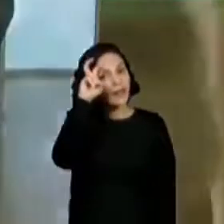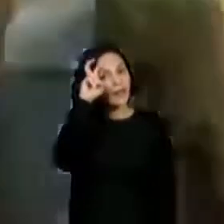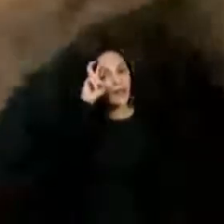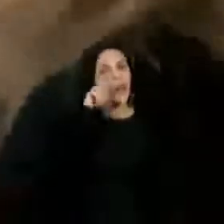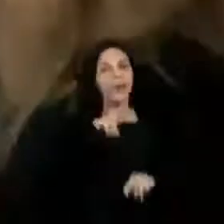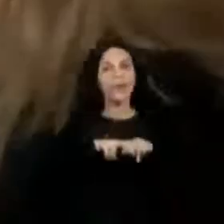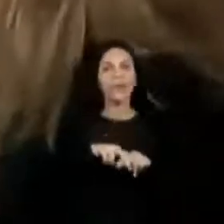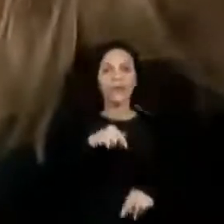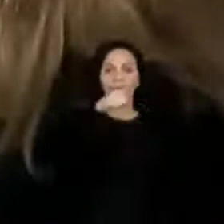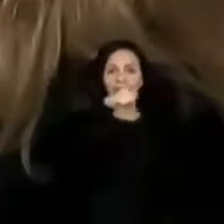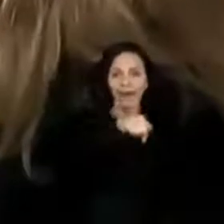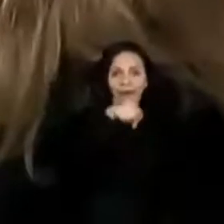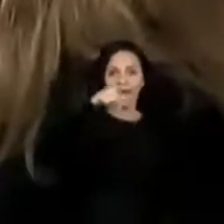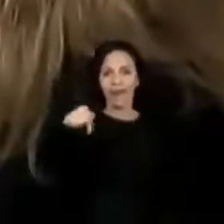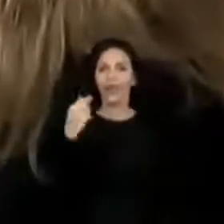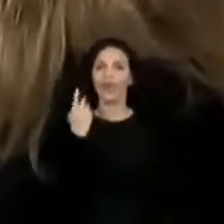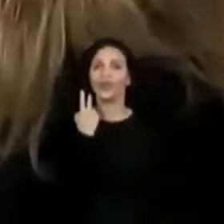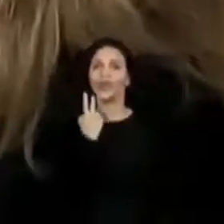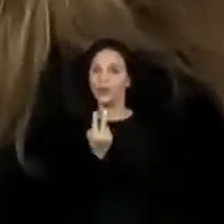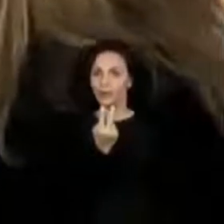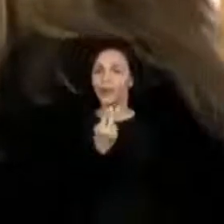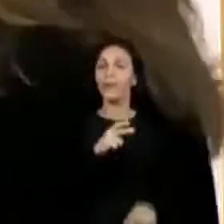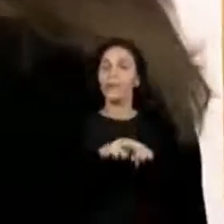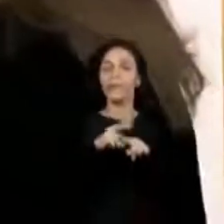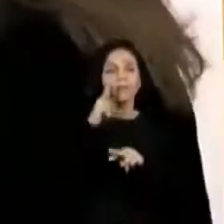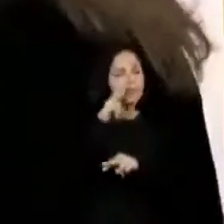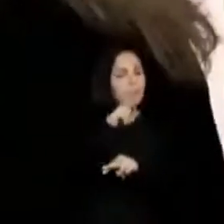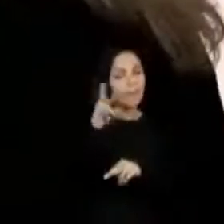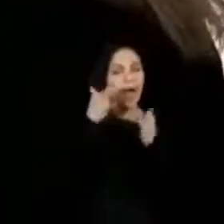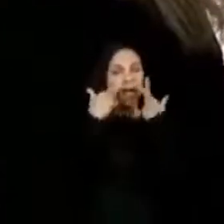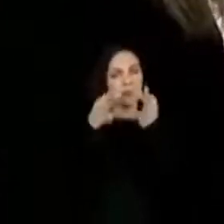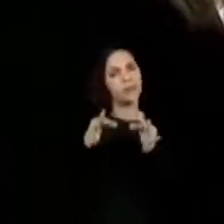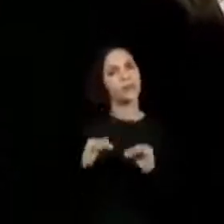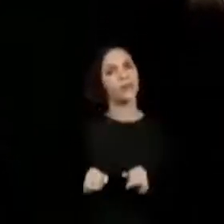que tem que tomar bastante cuidado na hora da leitura.